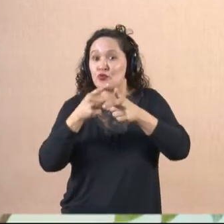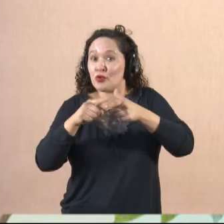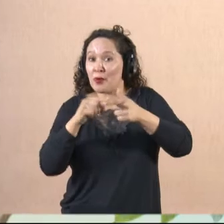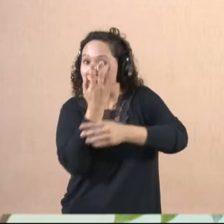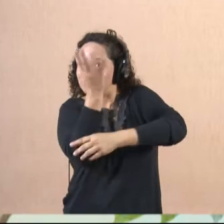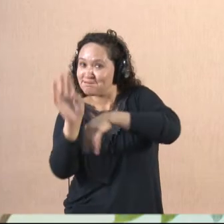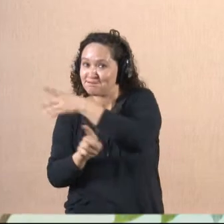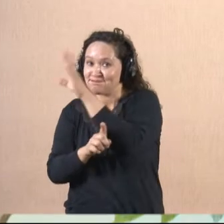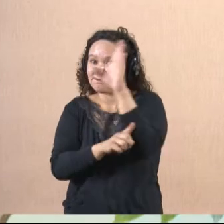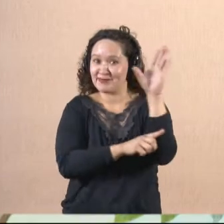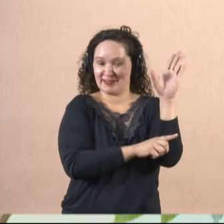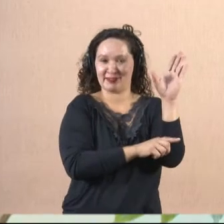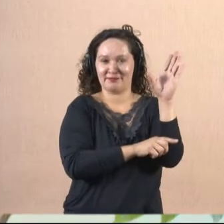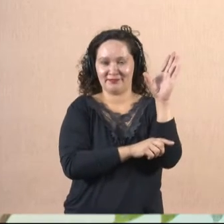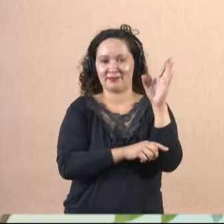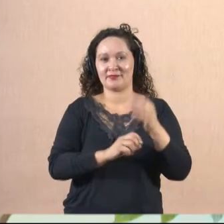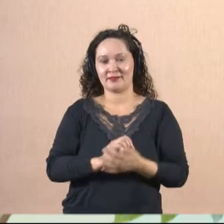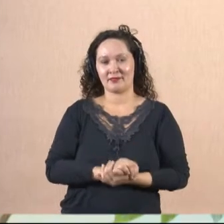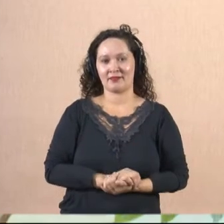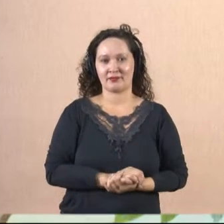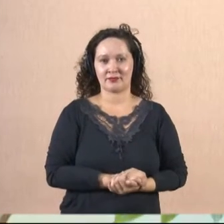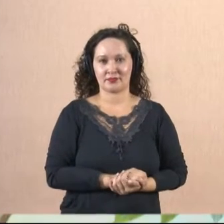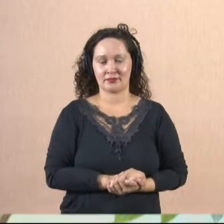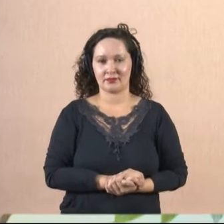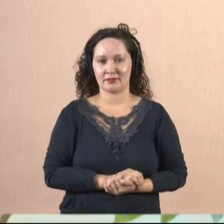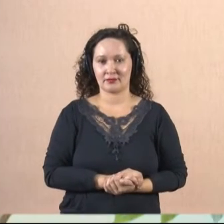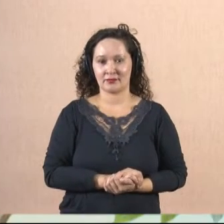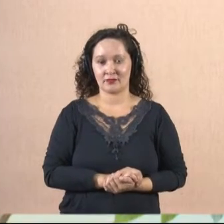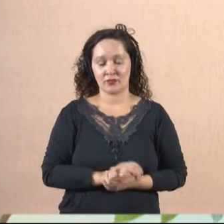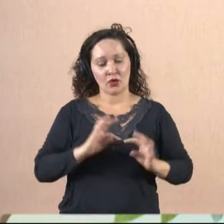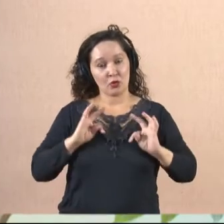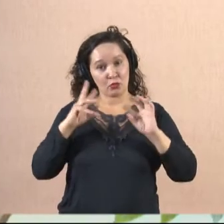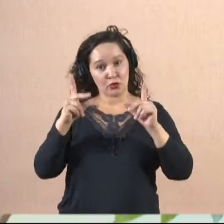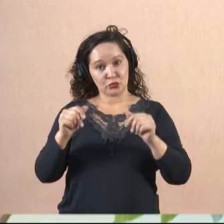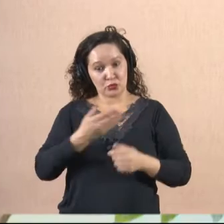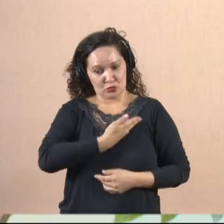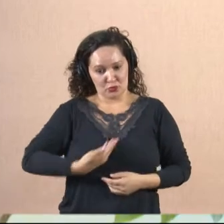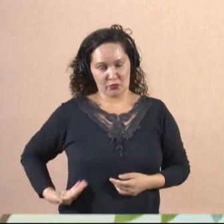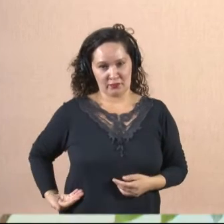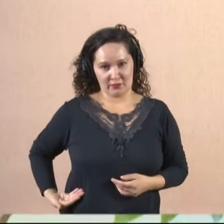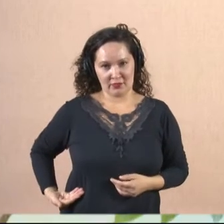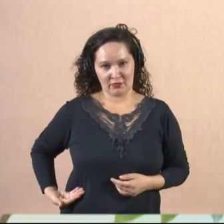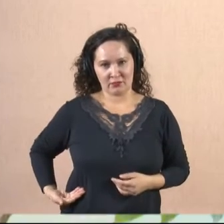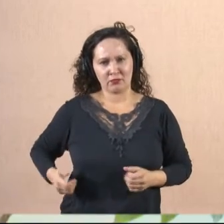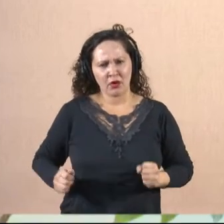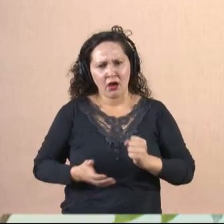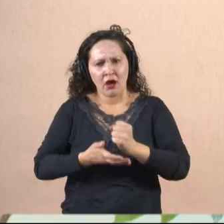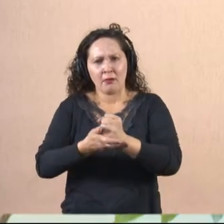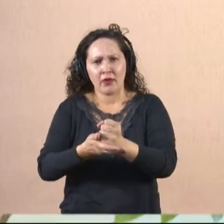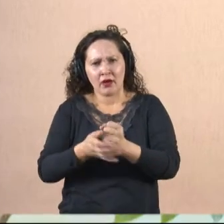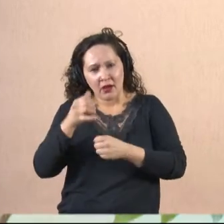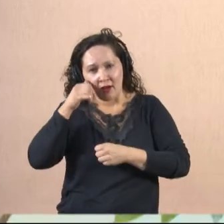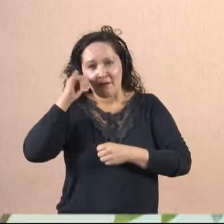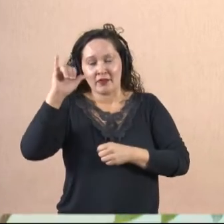do meio ambiente ea poluição o quê é para tudo isso o governo essa disposta ou a